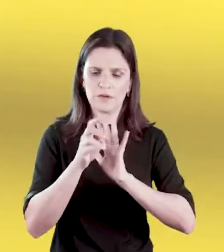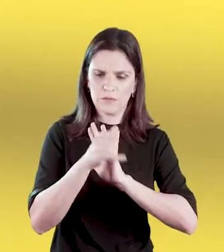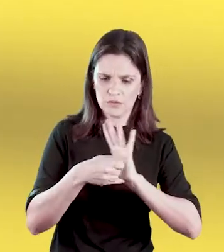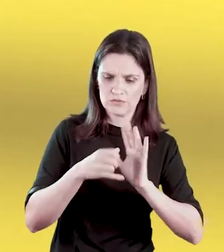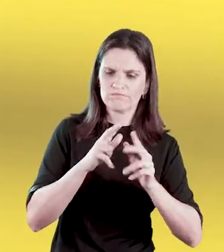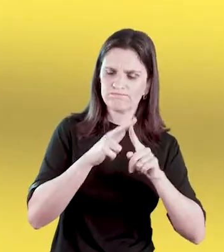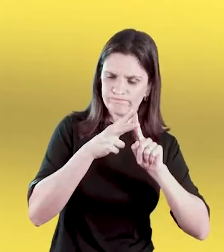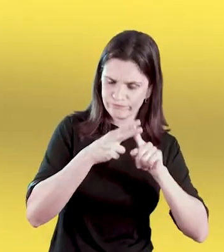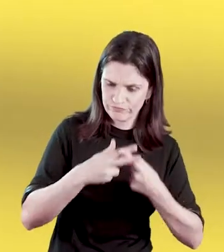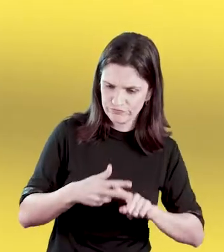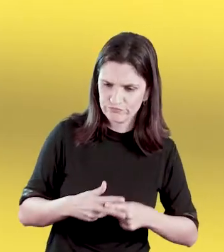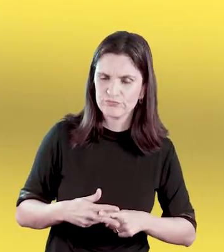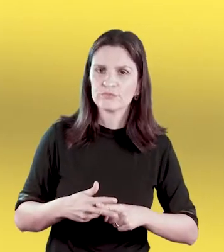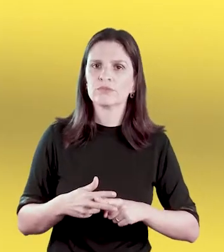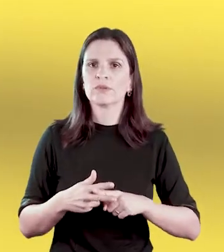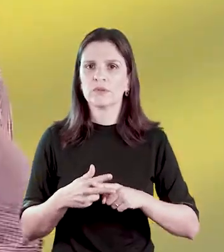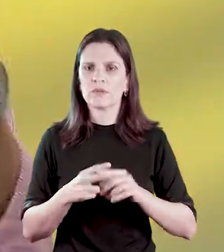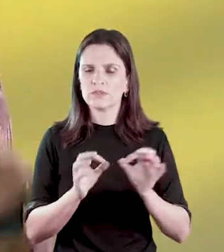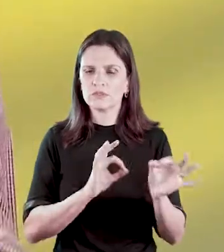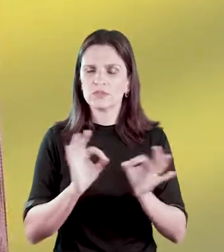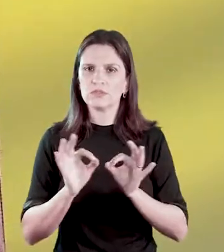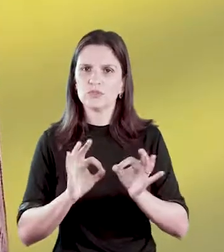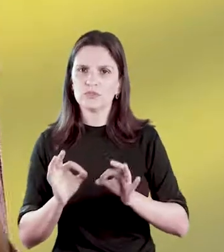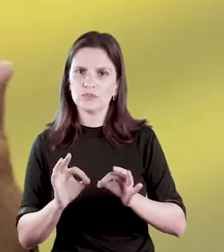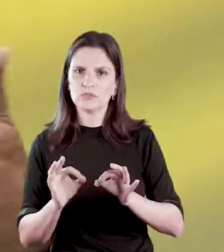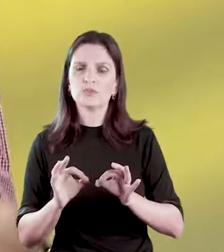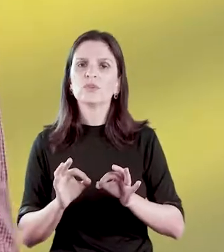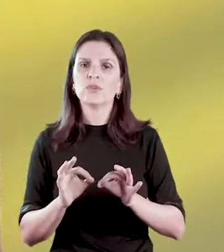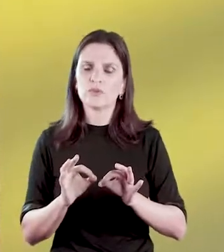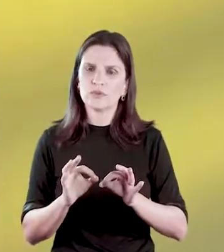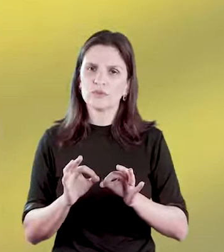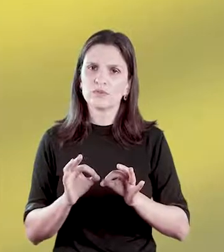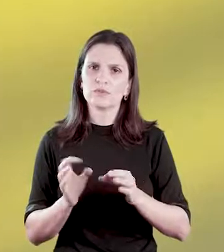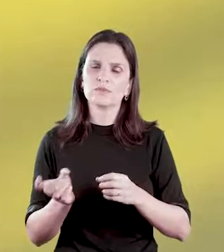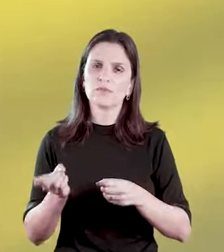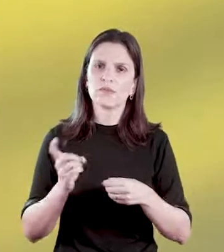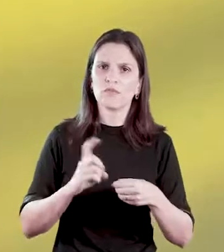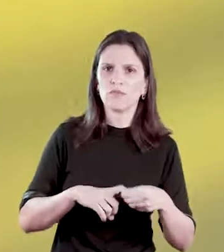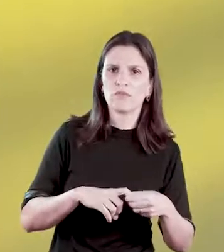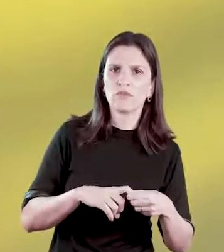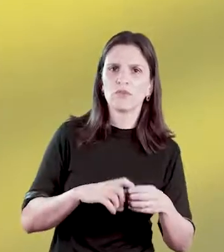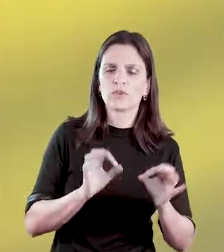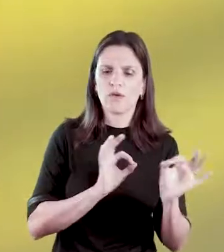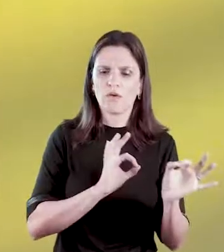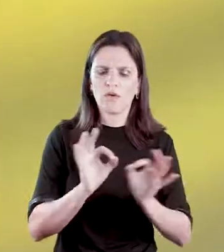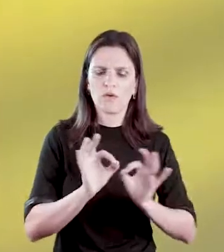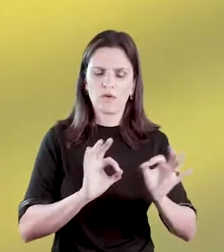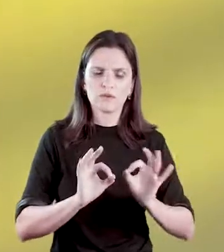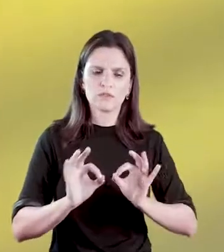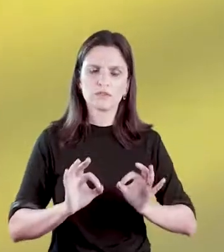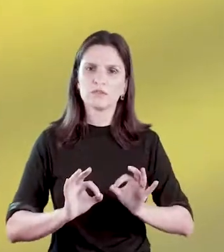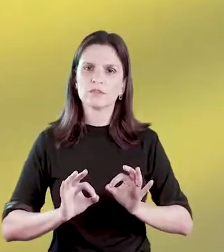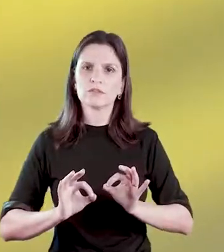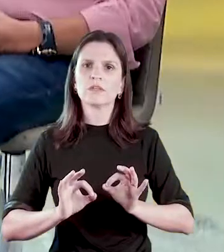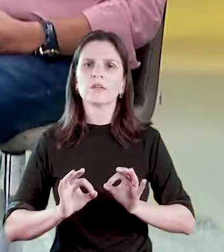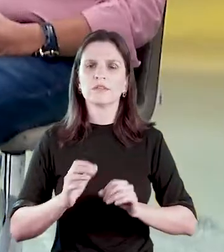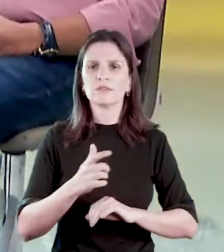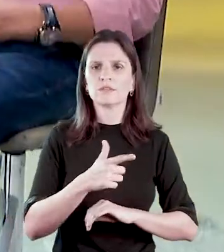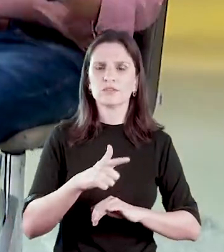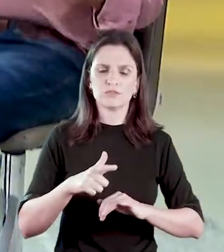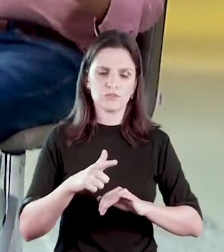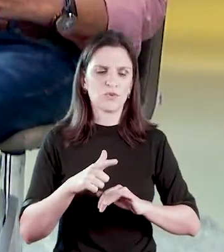e na parte e laboral debaixo do projeto projeto voltou foi todinho